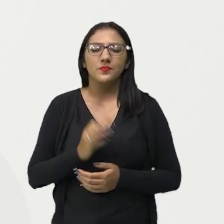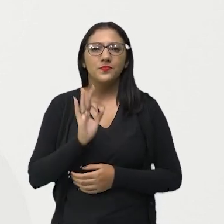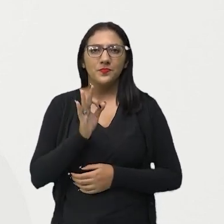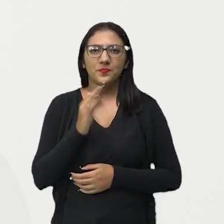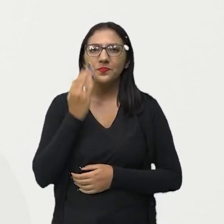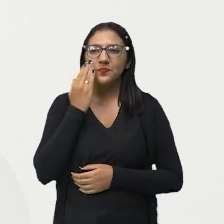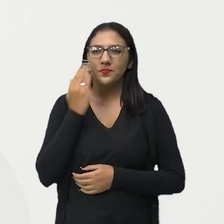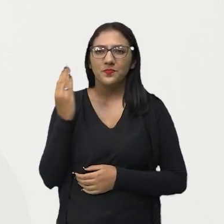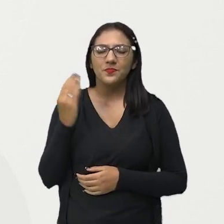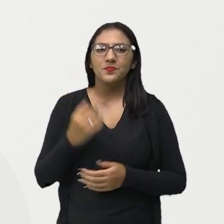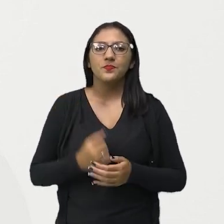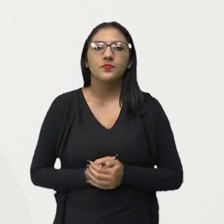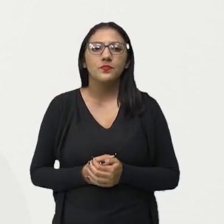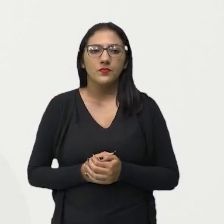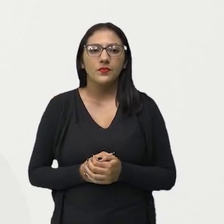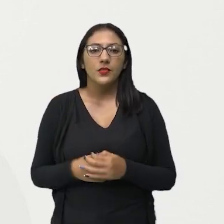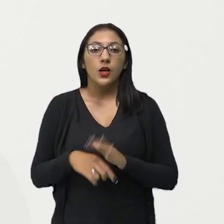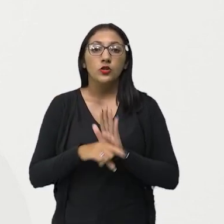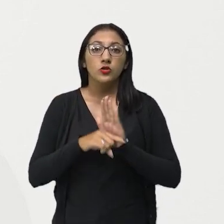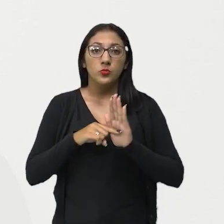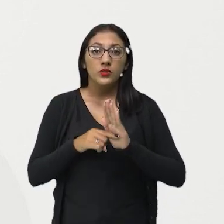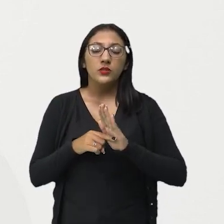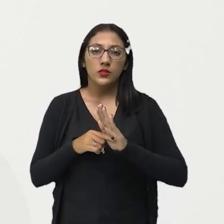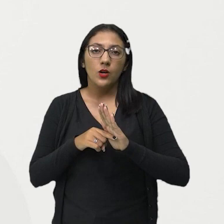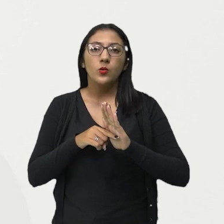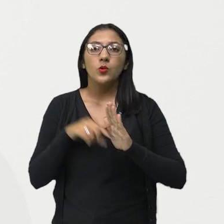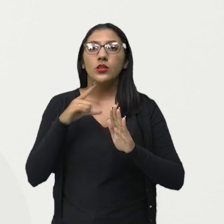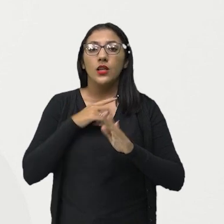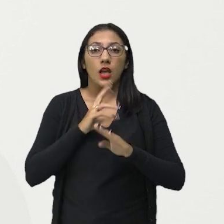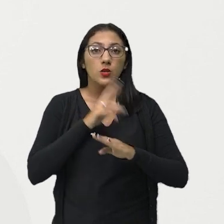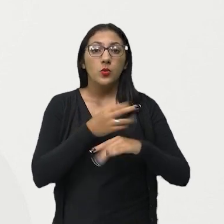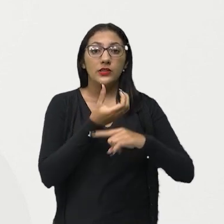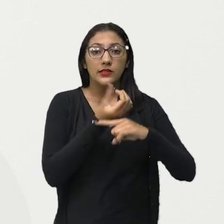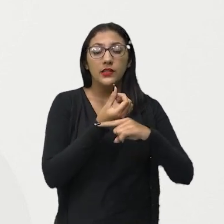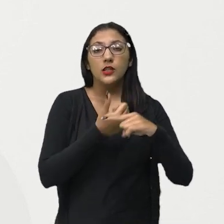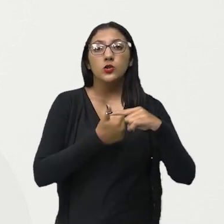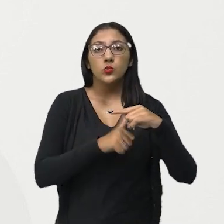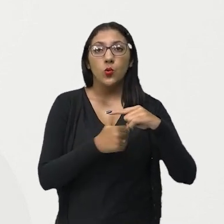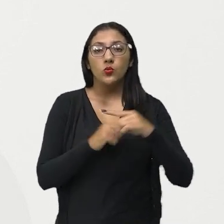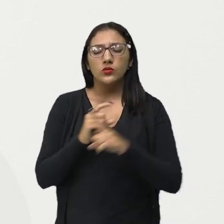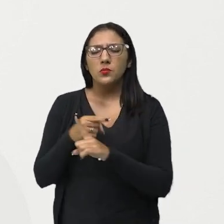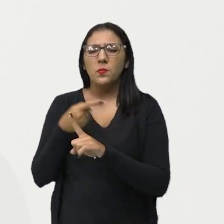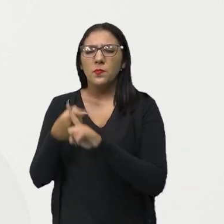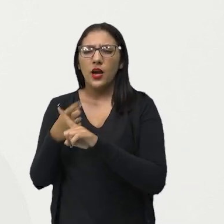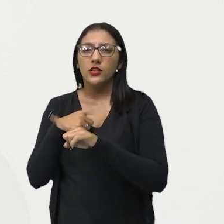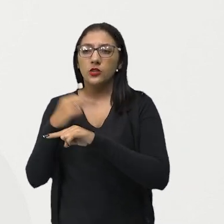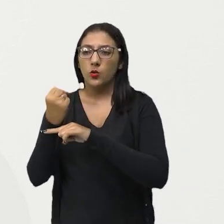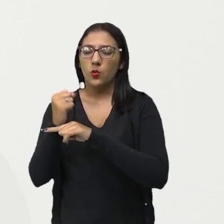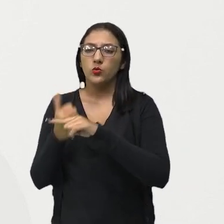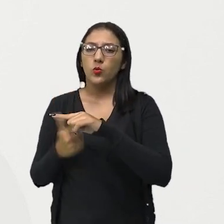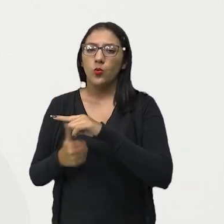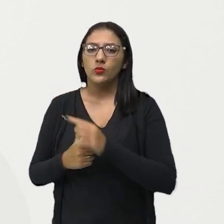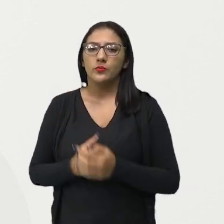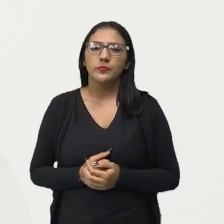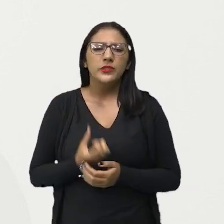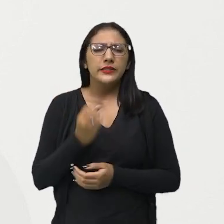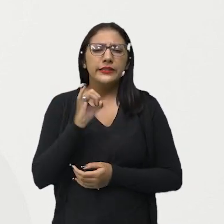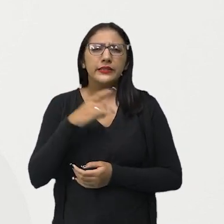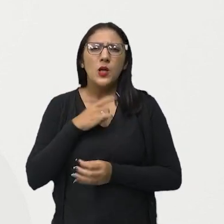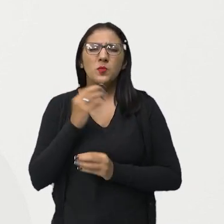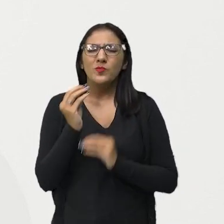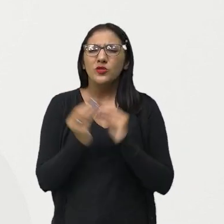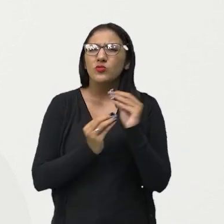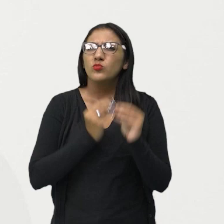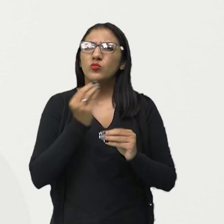onzeavos, tá bom? Na subtração nós temos 6 sobre 11, na soma nós temos 8 sobre 11. E se a gente misturar os dois,